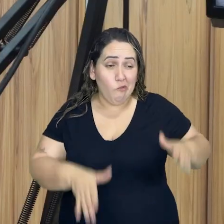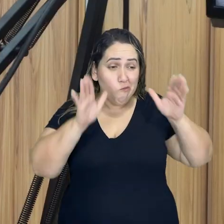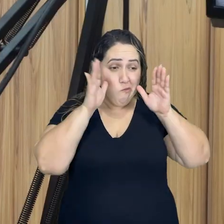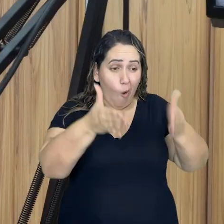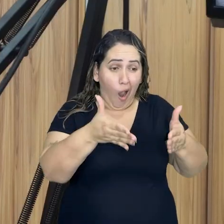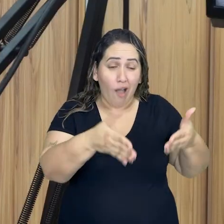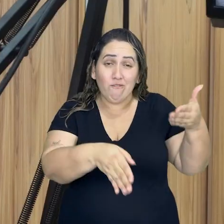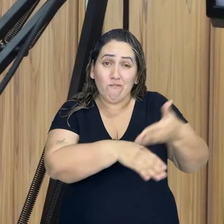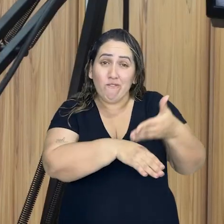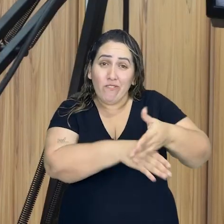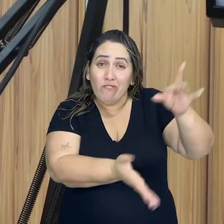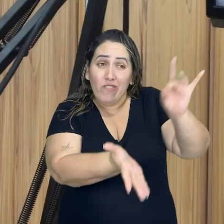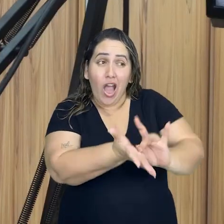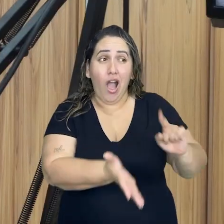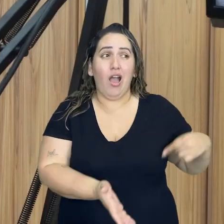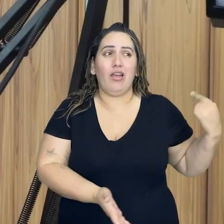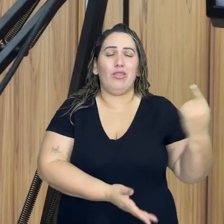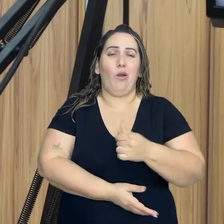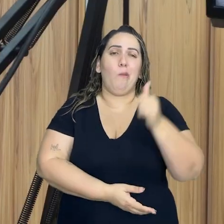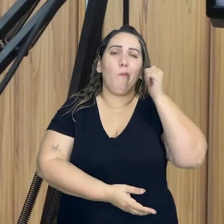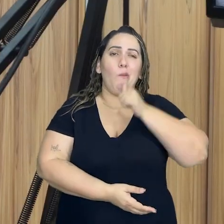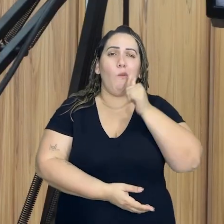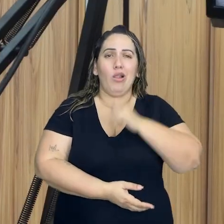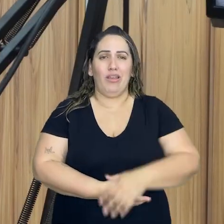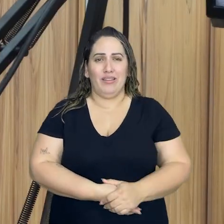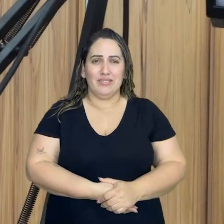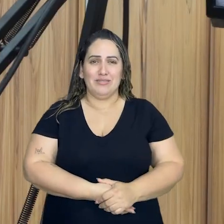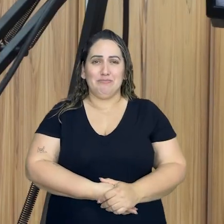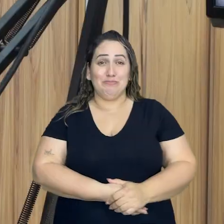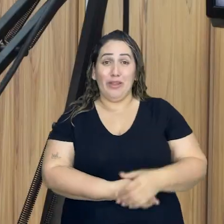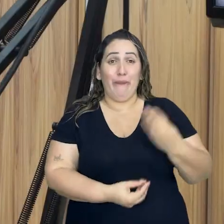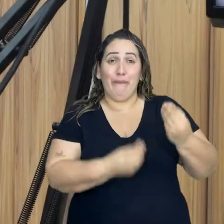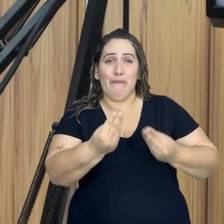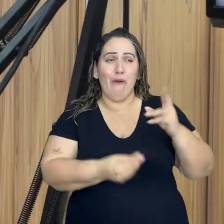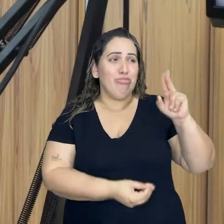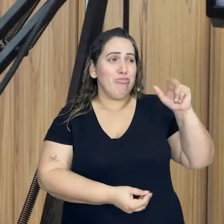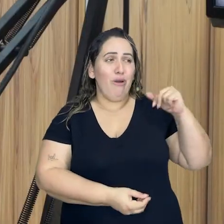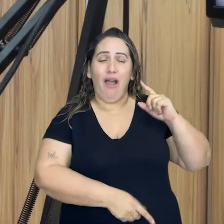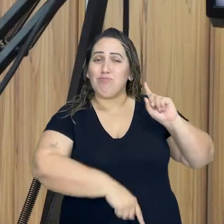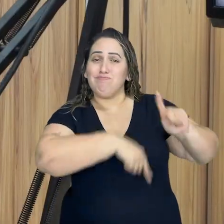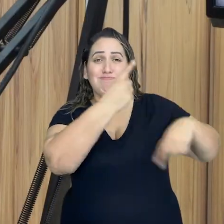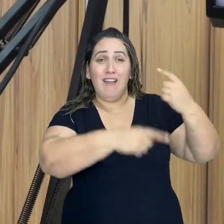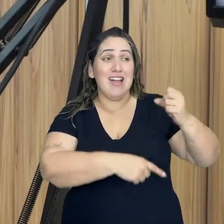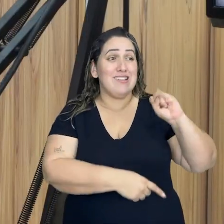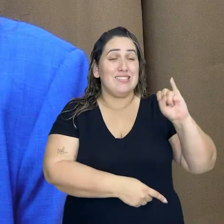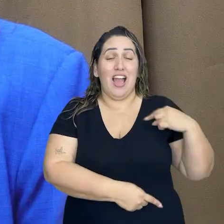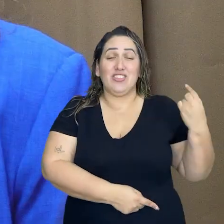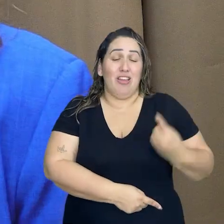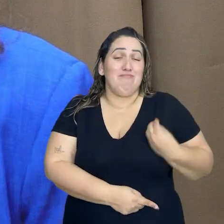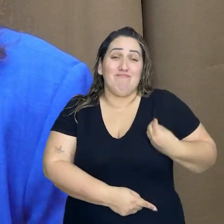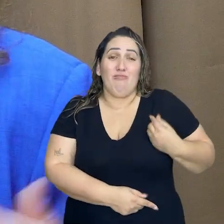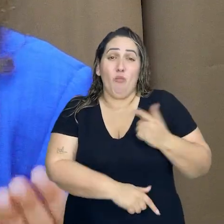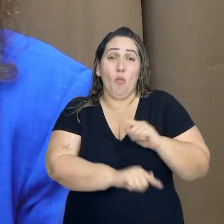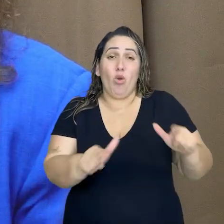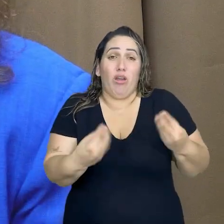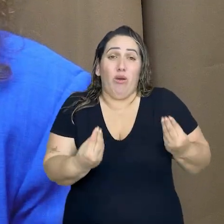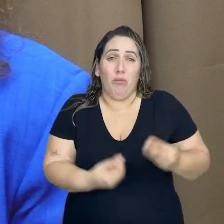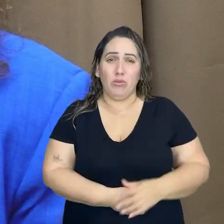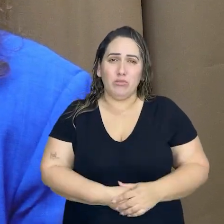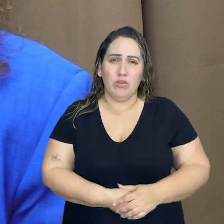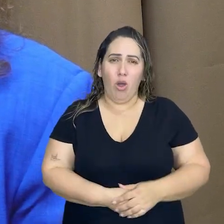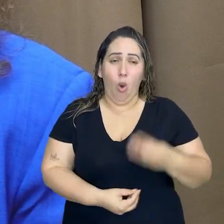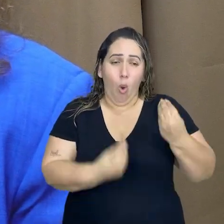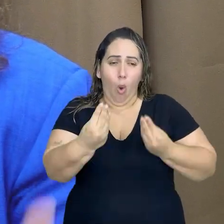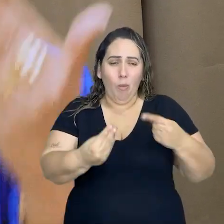cargos eletivos, nós teremos políticas públicas voltadas para nós, de fato, afirmativas. Isso. Como vamos avançar